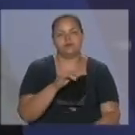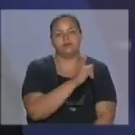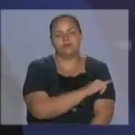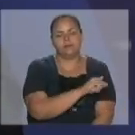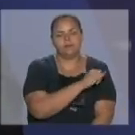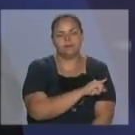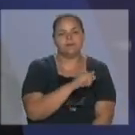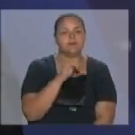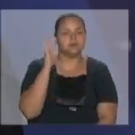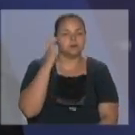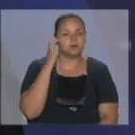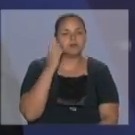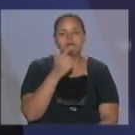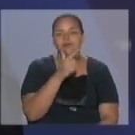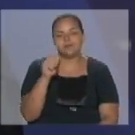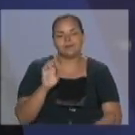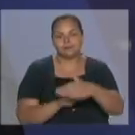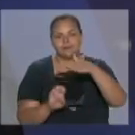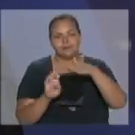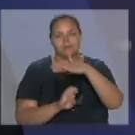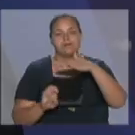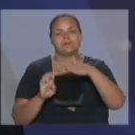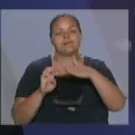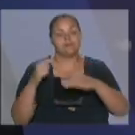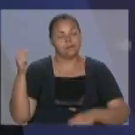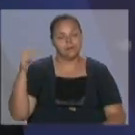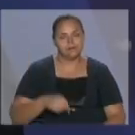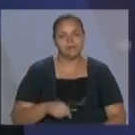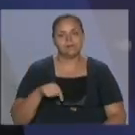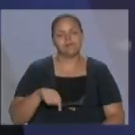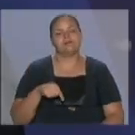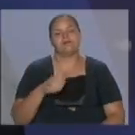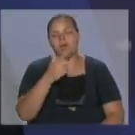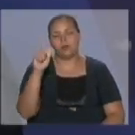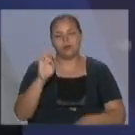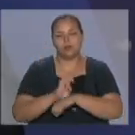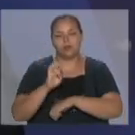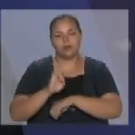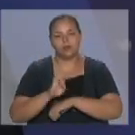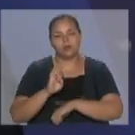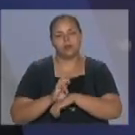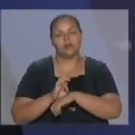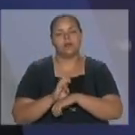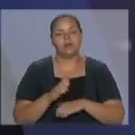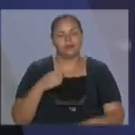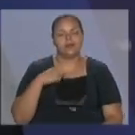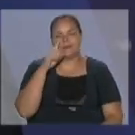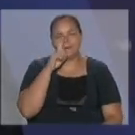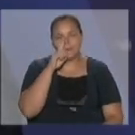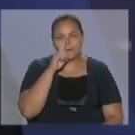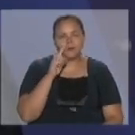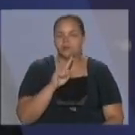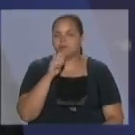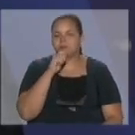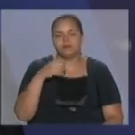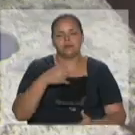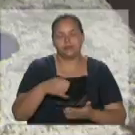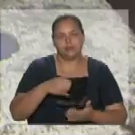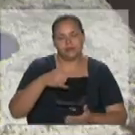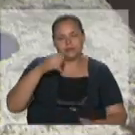ter, o investidor vai deixar de concorrer aqui para concorrer em um outro estado que ele possa ter o risco de não ter